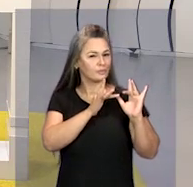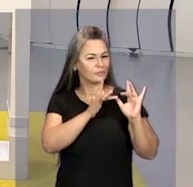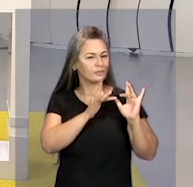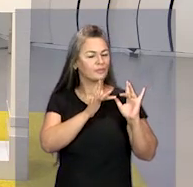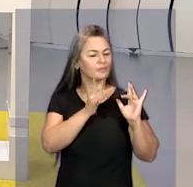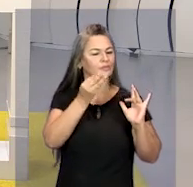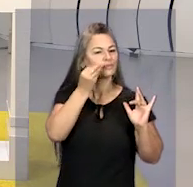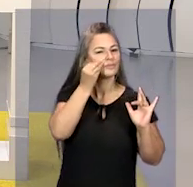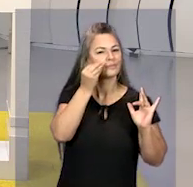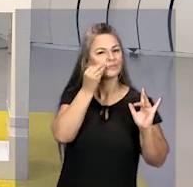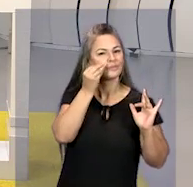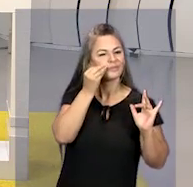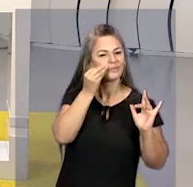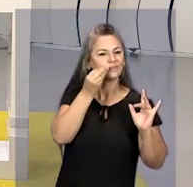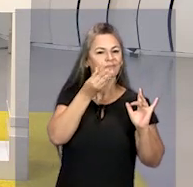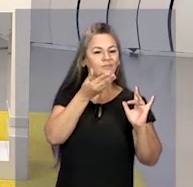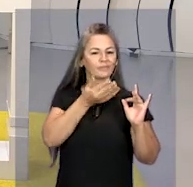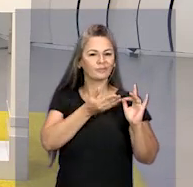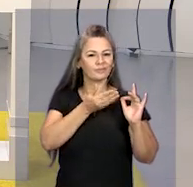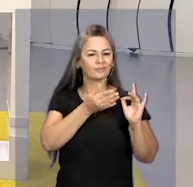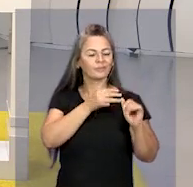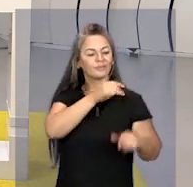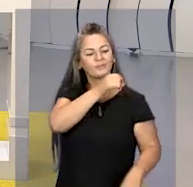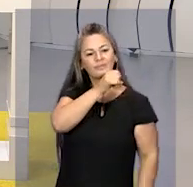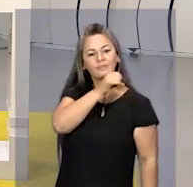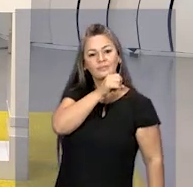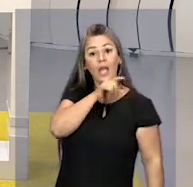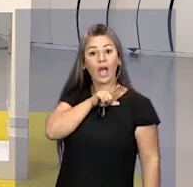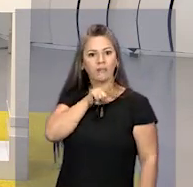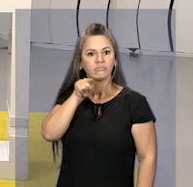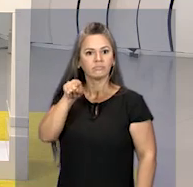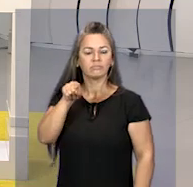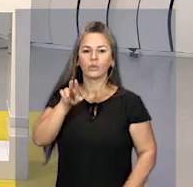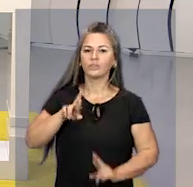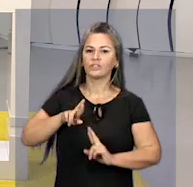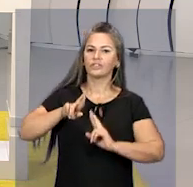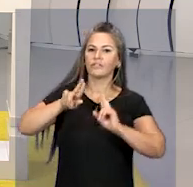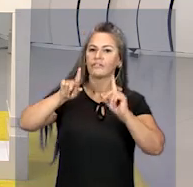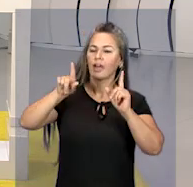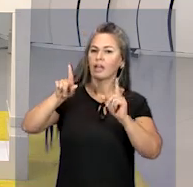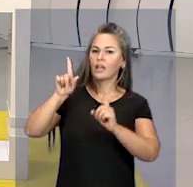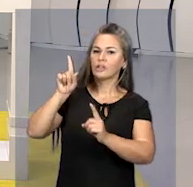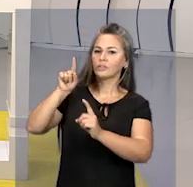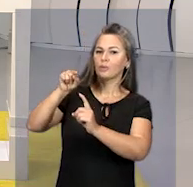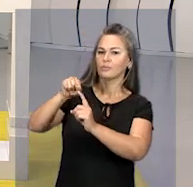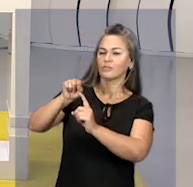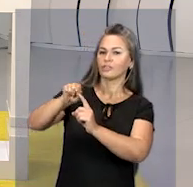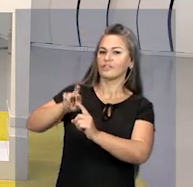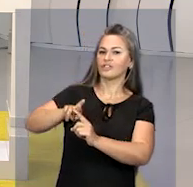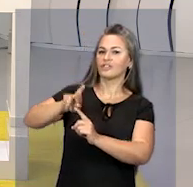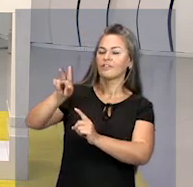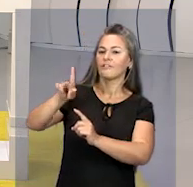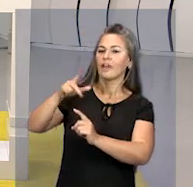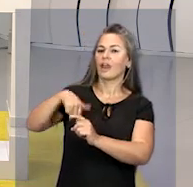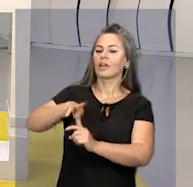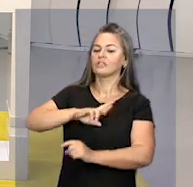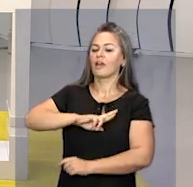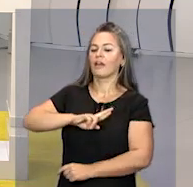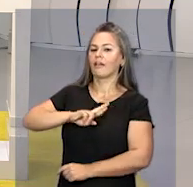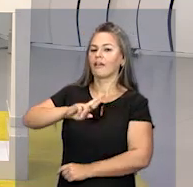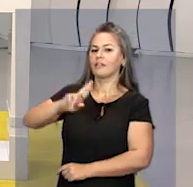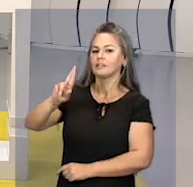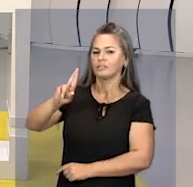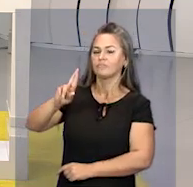tentar um próximo casamento bem feito, essa segunda dança ela fala pra gente a respeito da religiosidade, fala a respeito de portas abertas